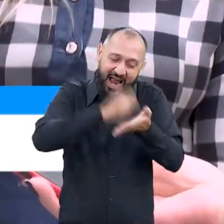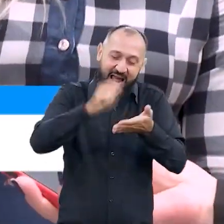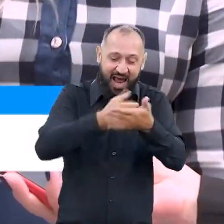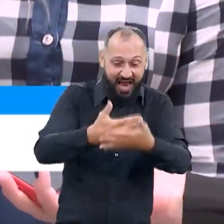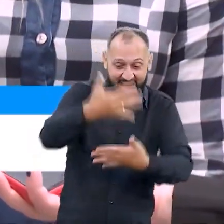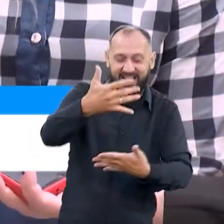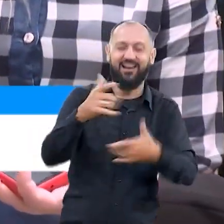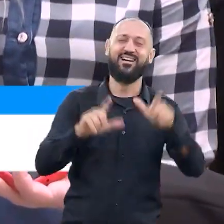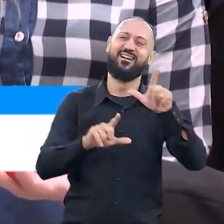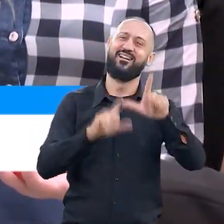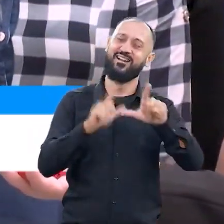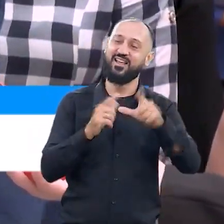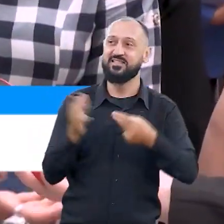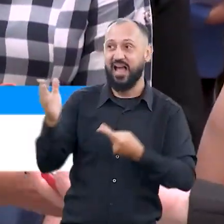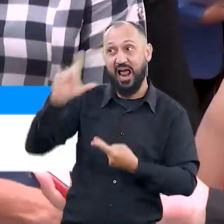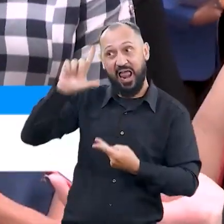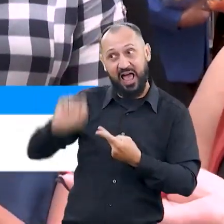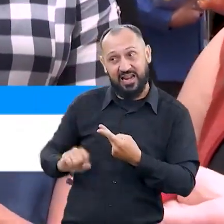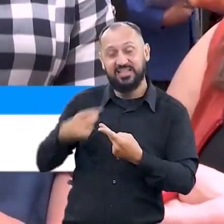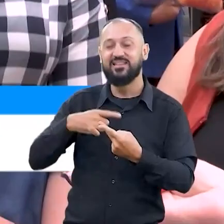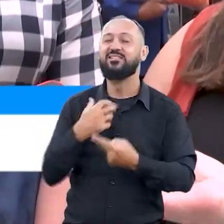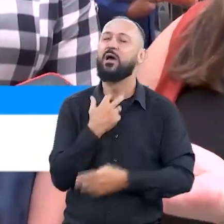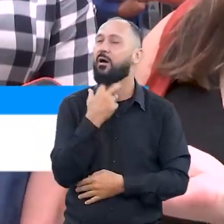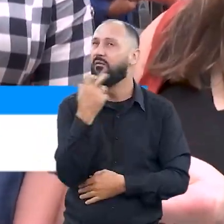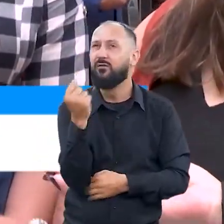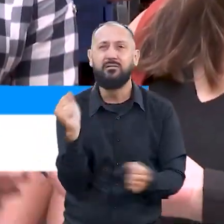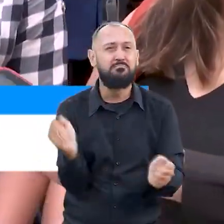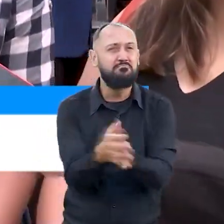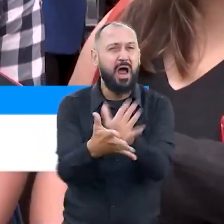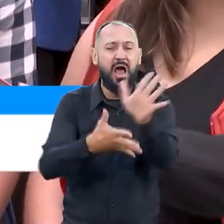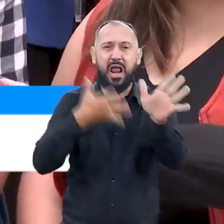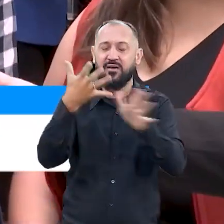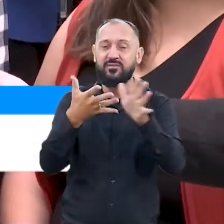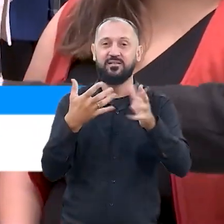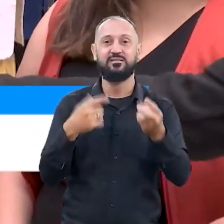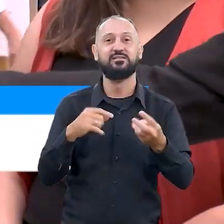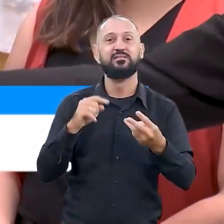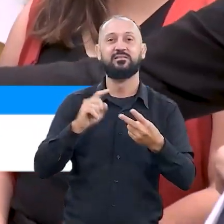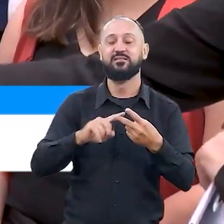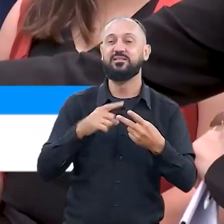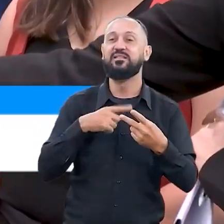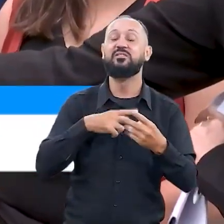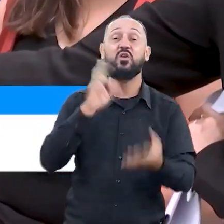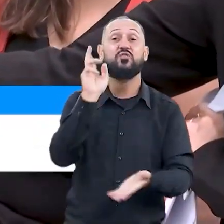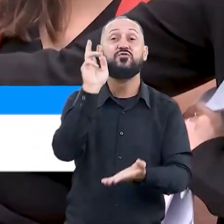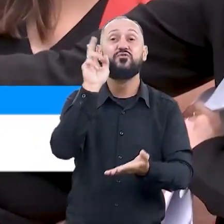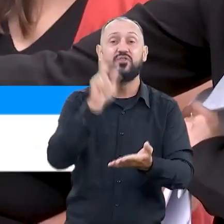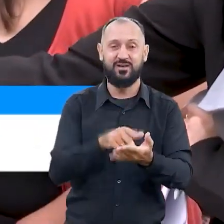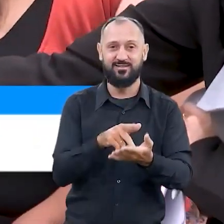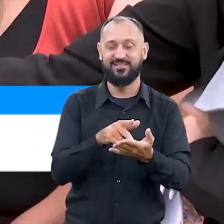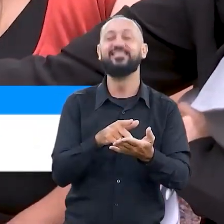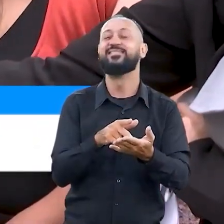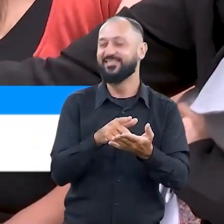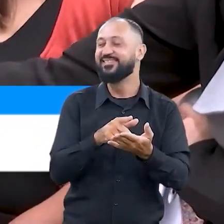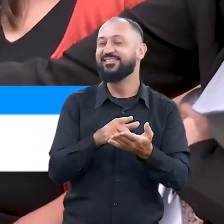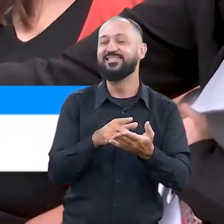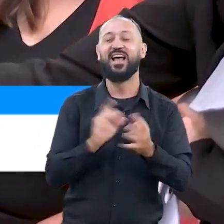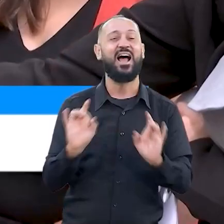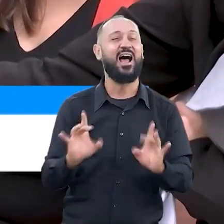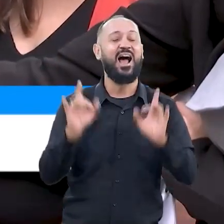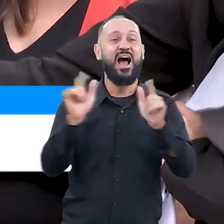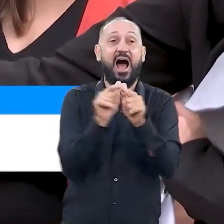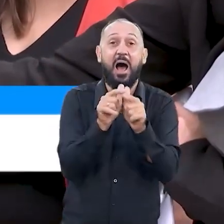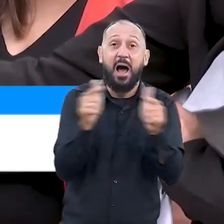que fez a letra da música, a Larissa, que tem essa voz maravilhosa, ou seja, nós temos verdadeiras